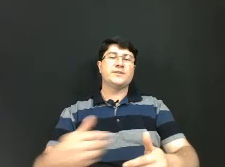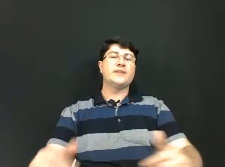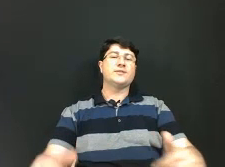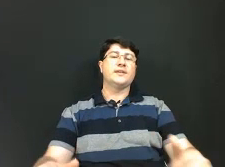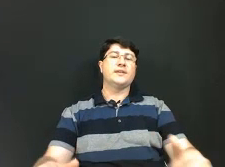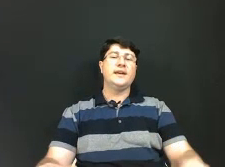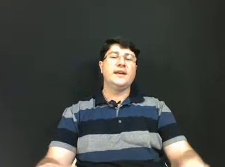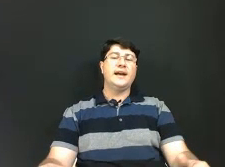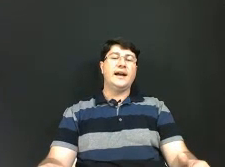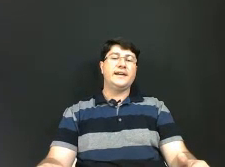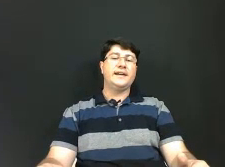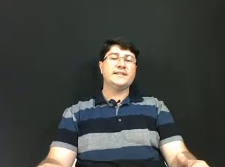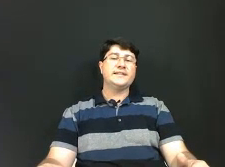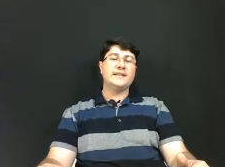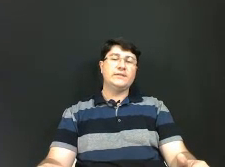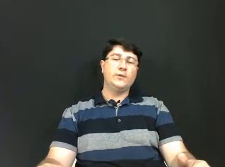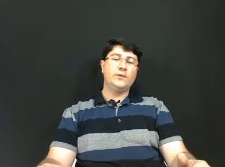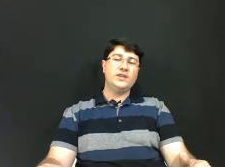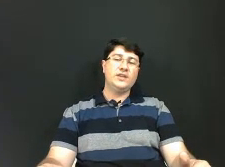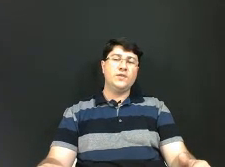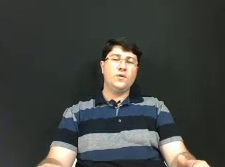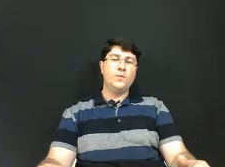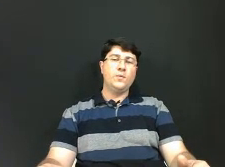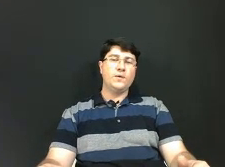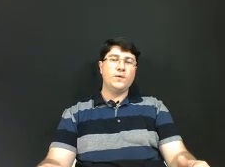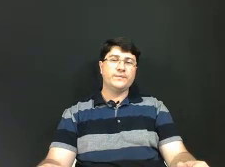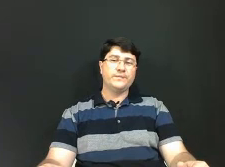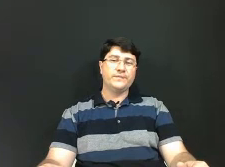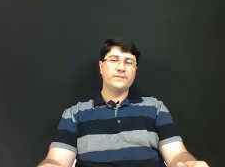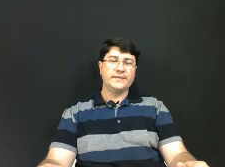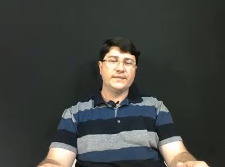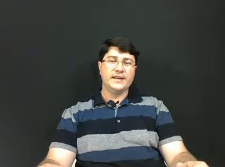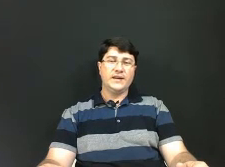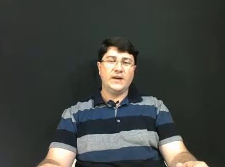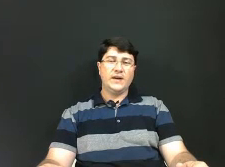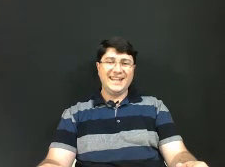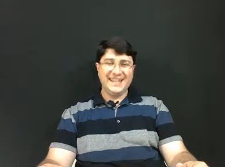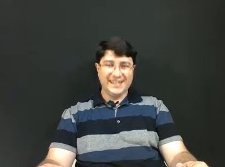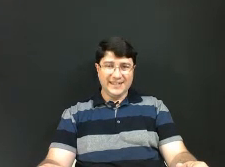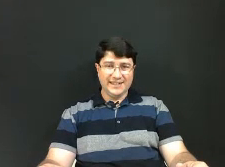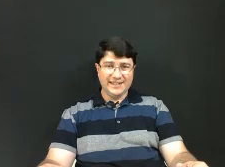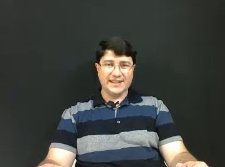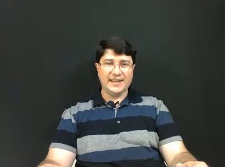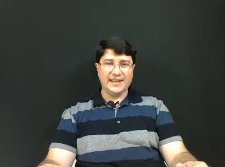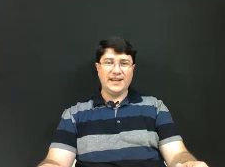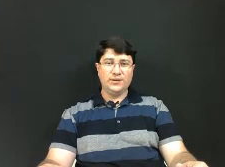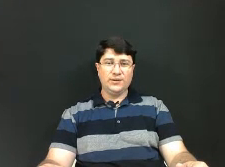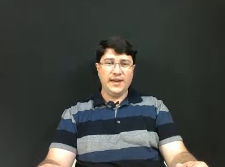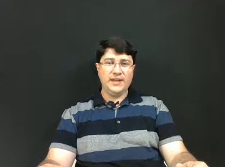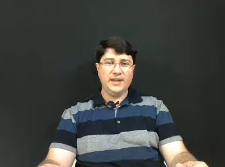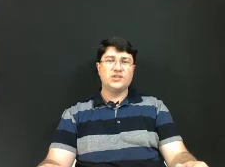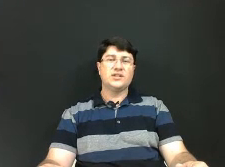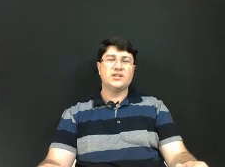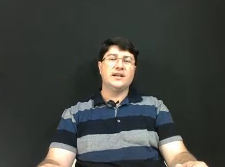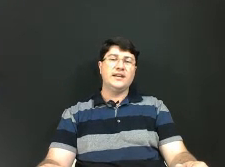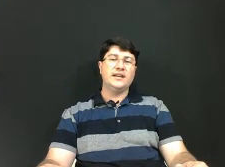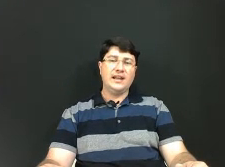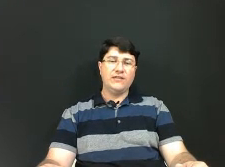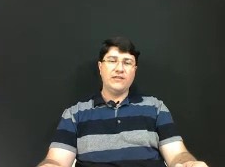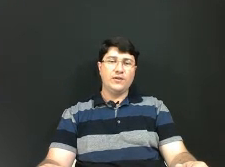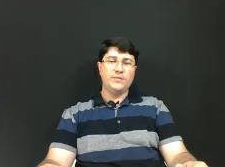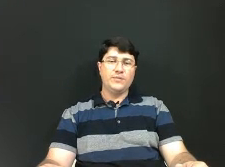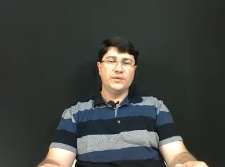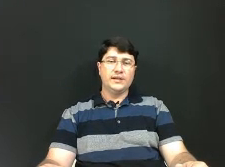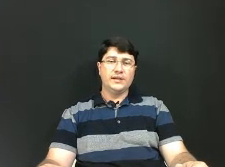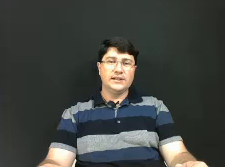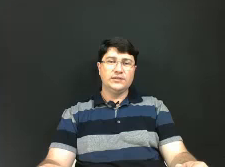tempo, um processo, né? A criança que estava doente ficou boa. A criança, ela doente. E